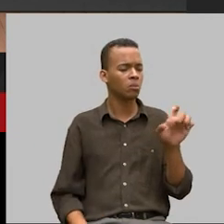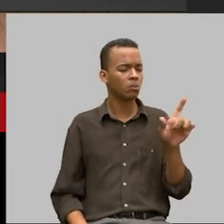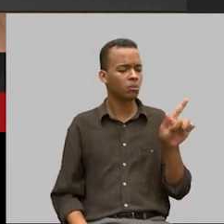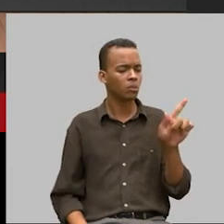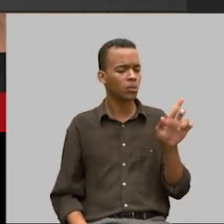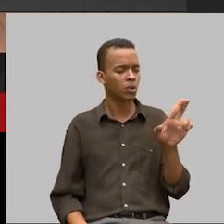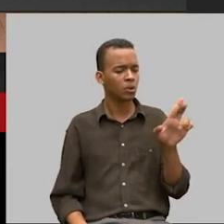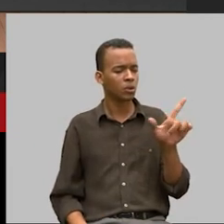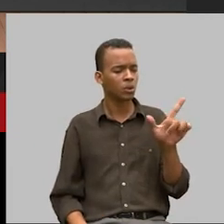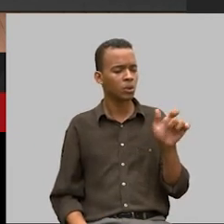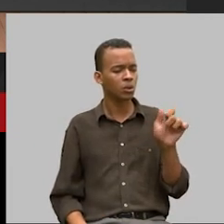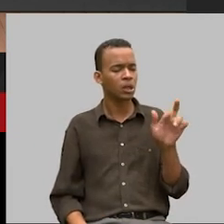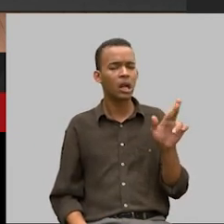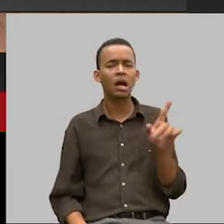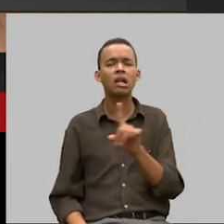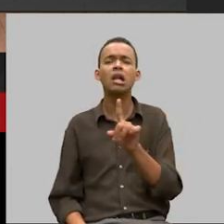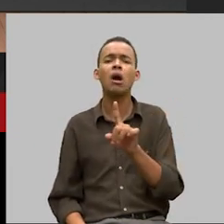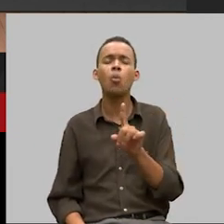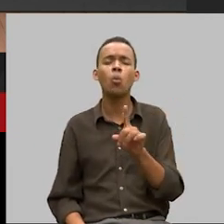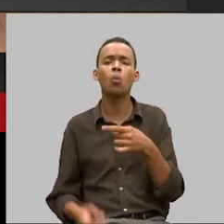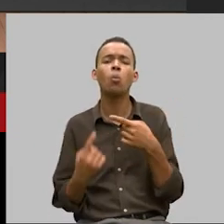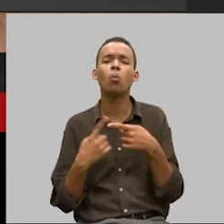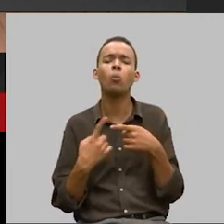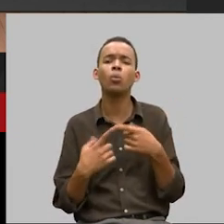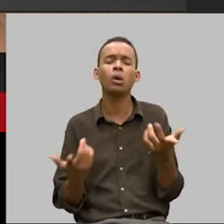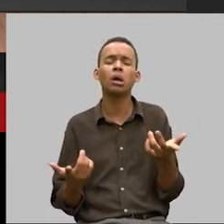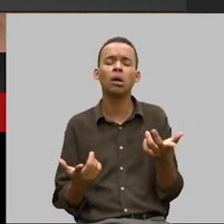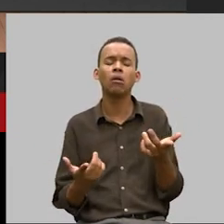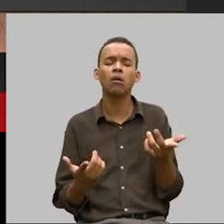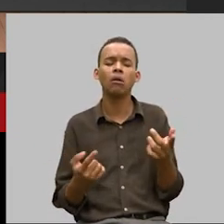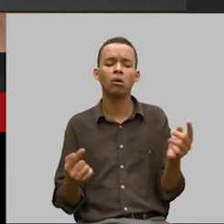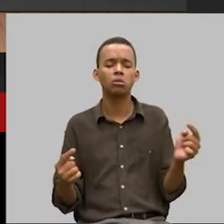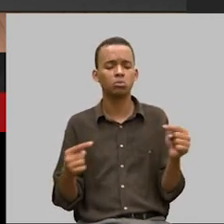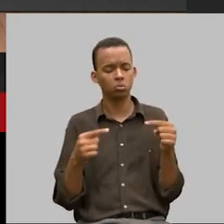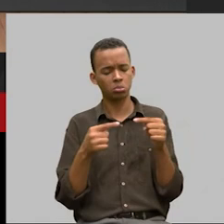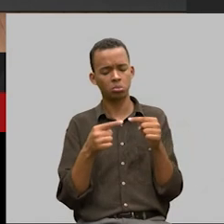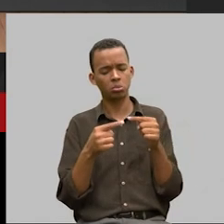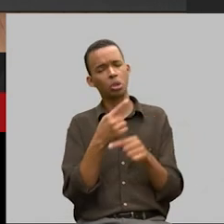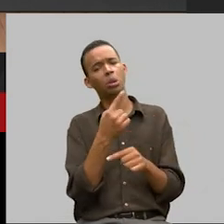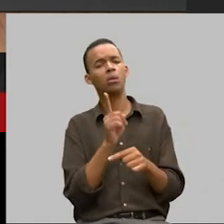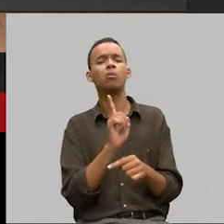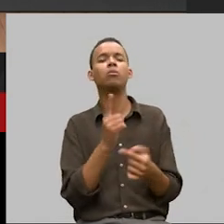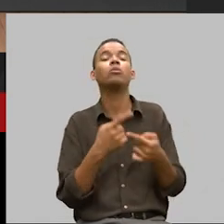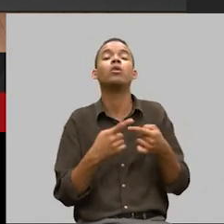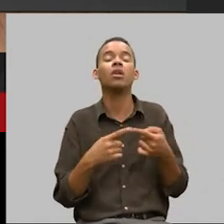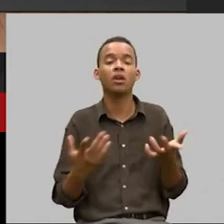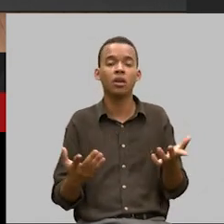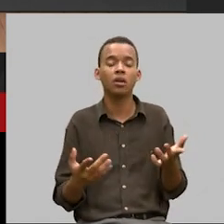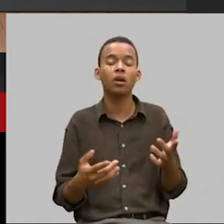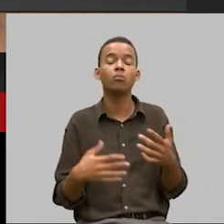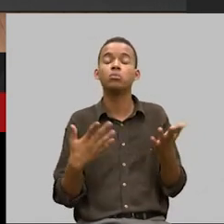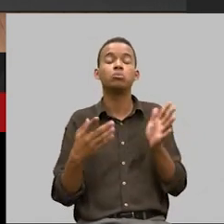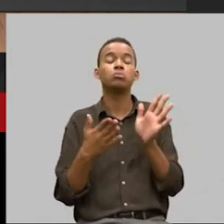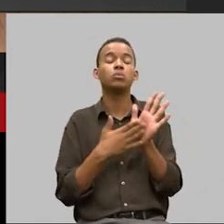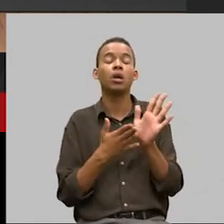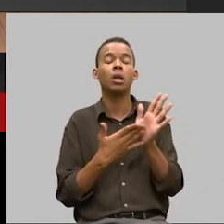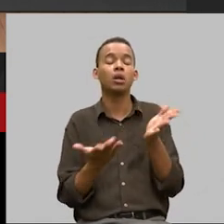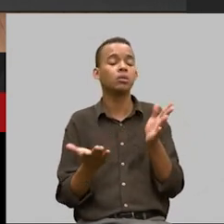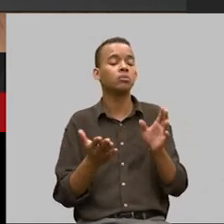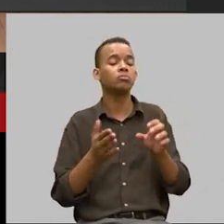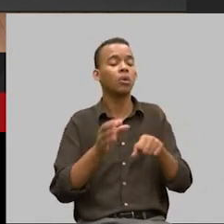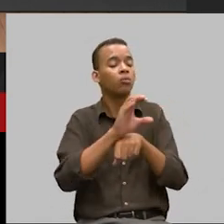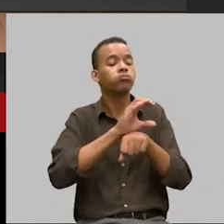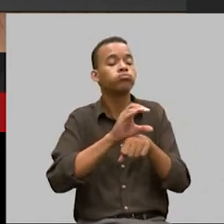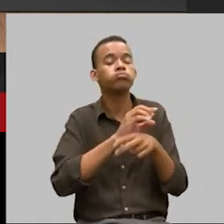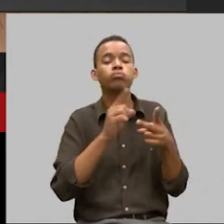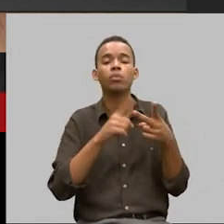irregular onde que tá escrito ou na Constituição Federal ou na LDB alguém podia mostrar para mim onde que tá escrito assim ó existe uma